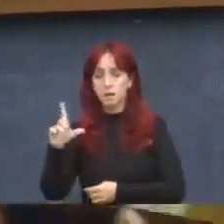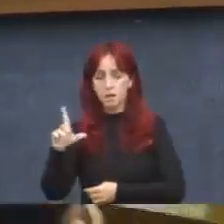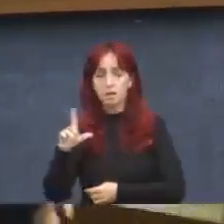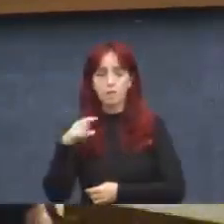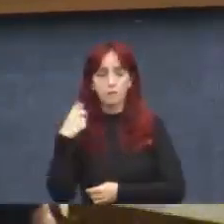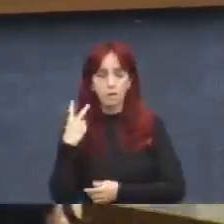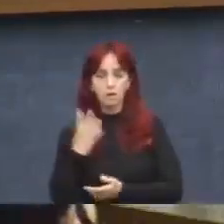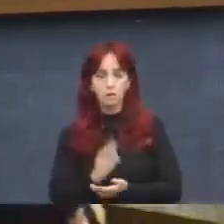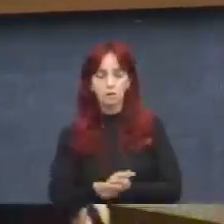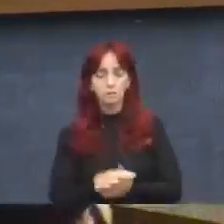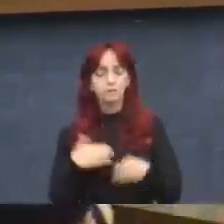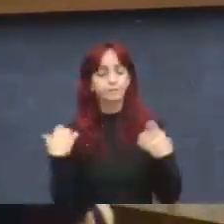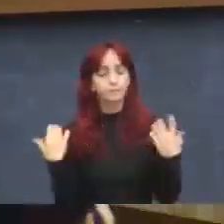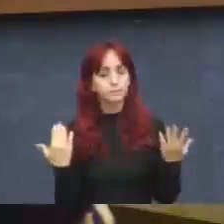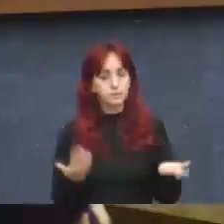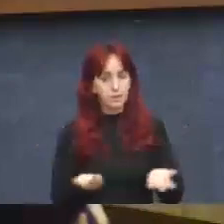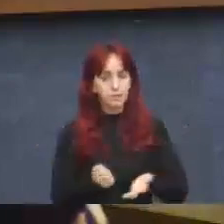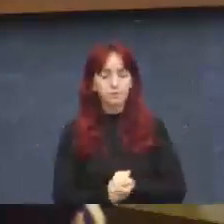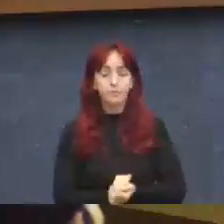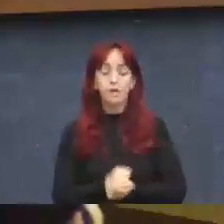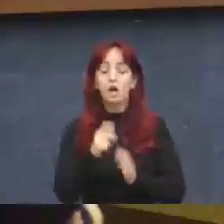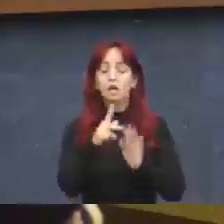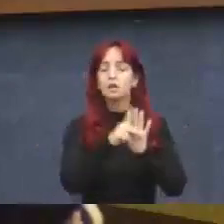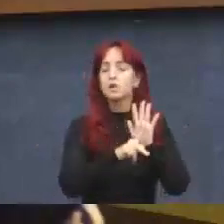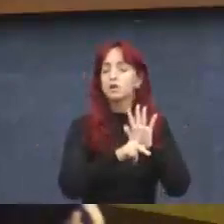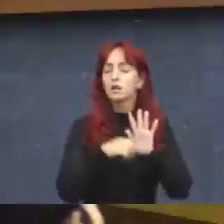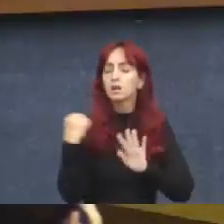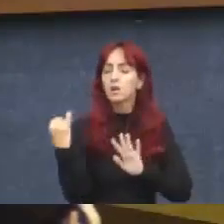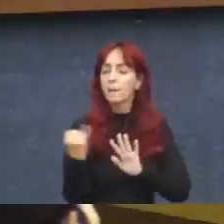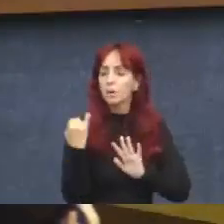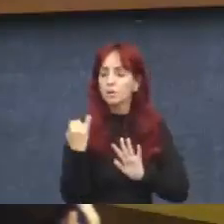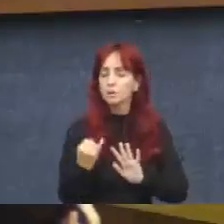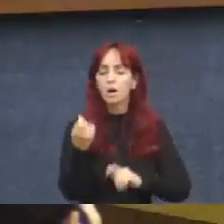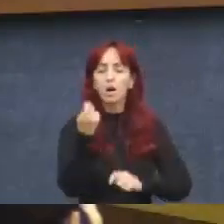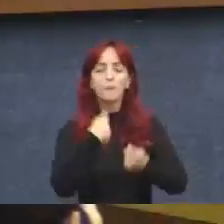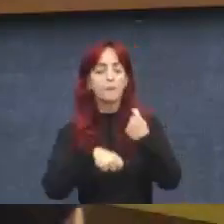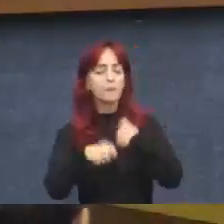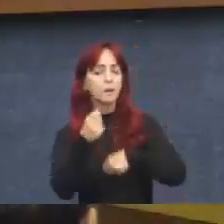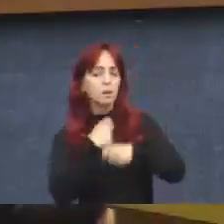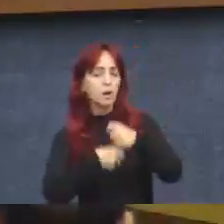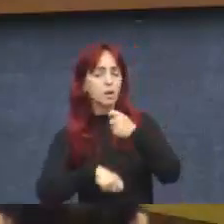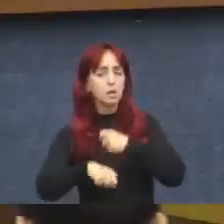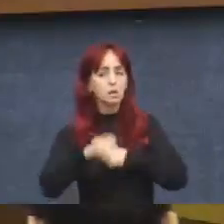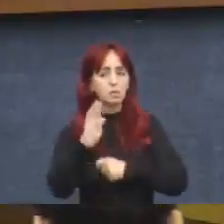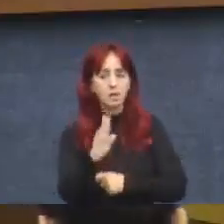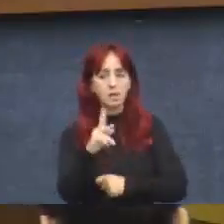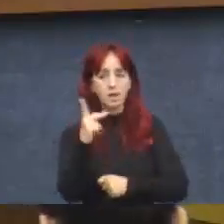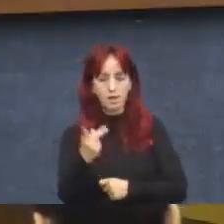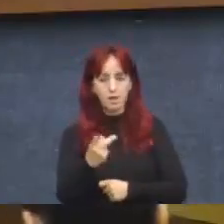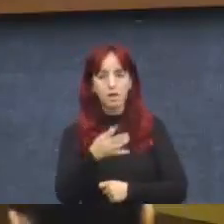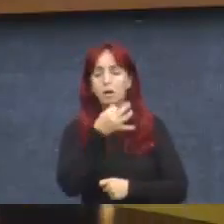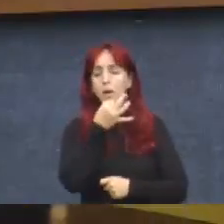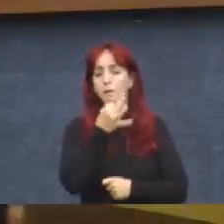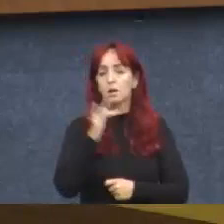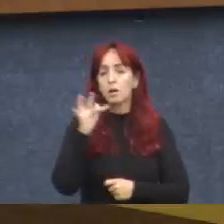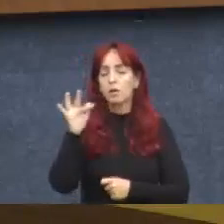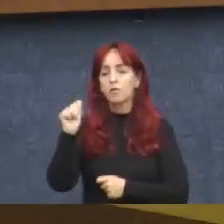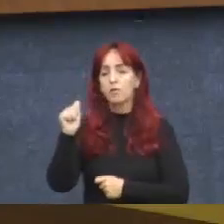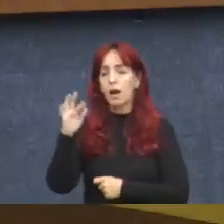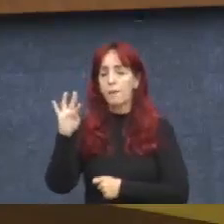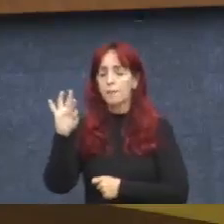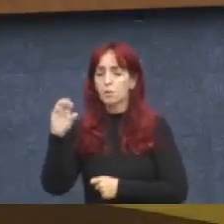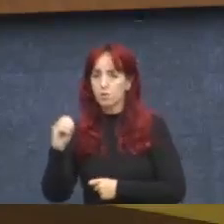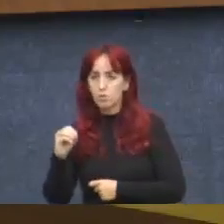um projeto de lei fundamental para o setor de empreendedorismo na cidade, inovação, sugestão do Fábio Veras, presidente do